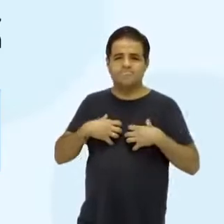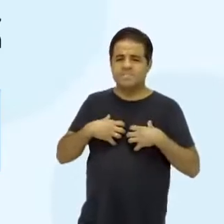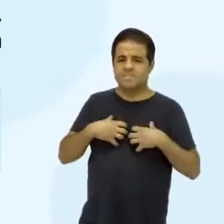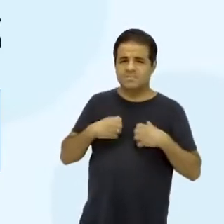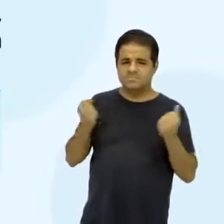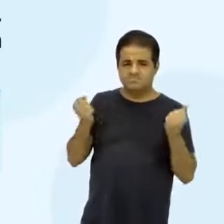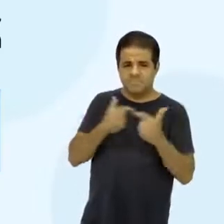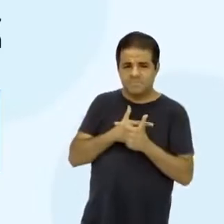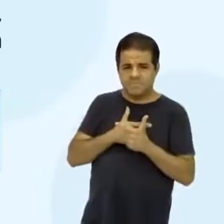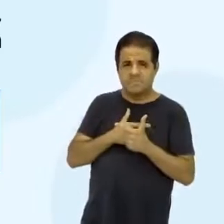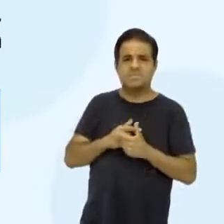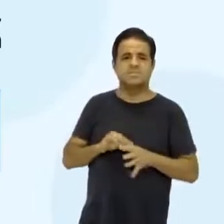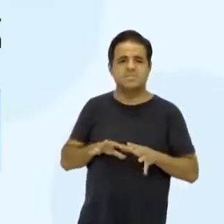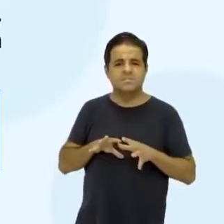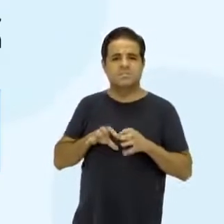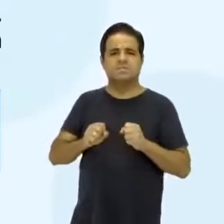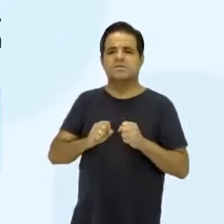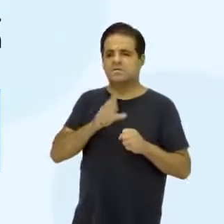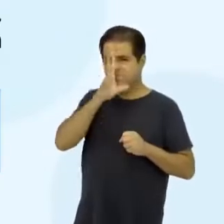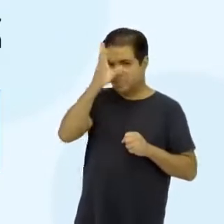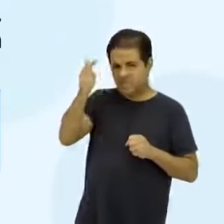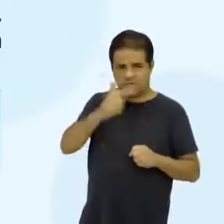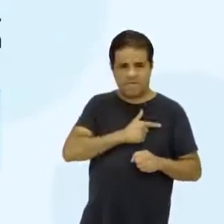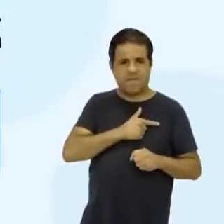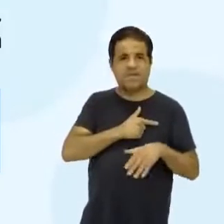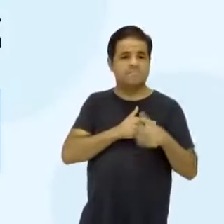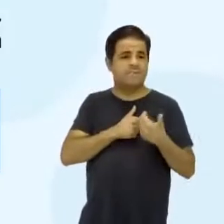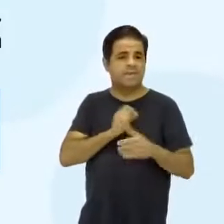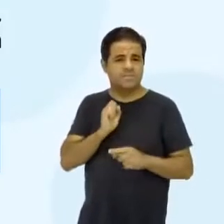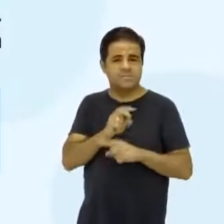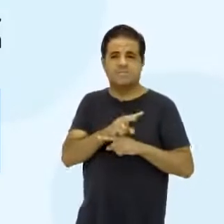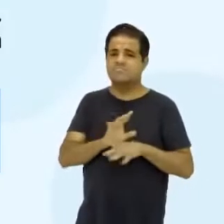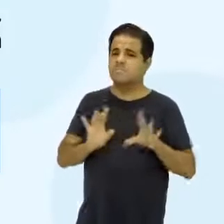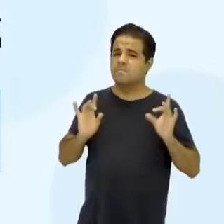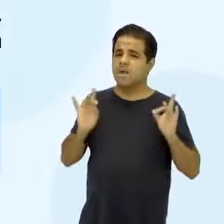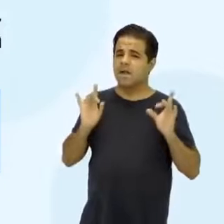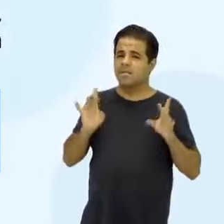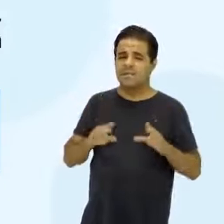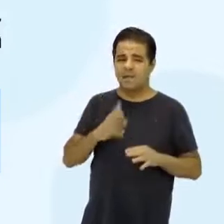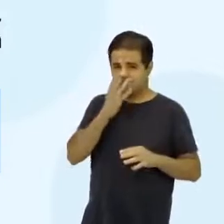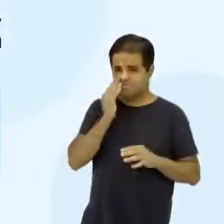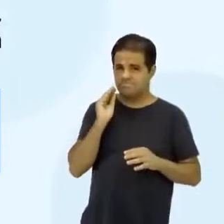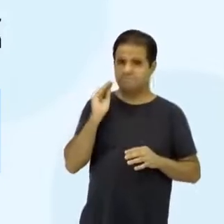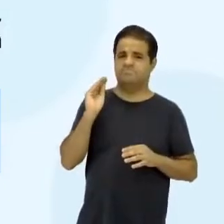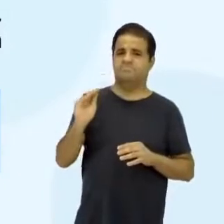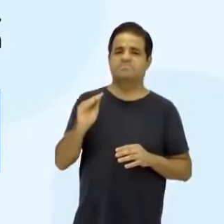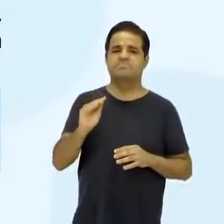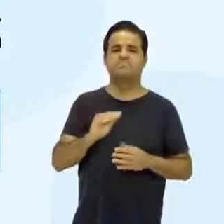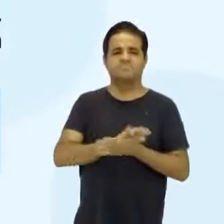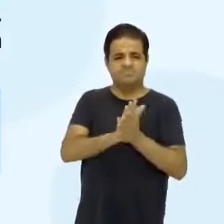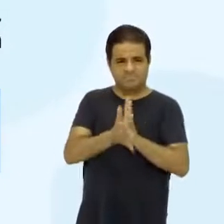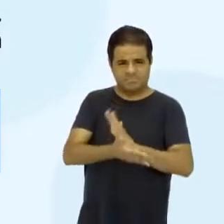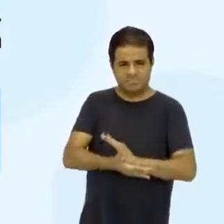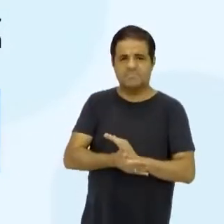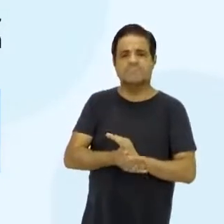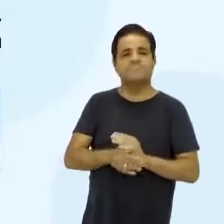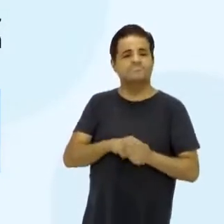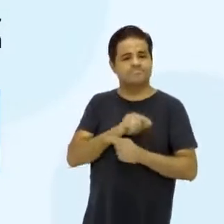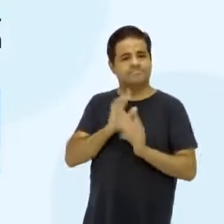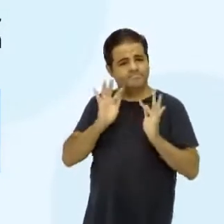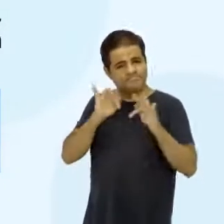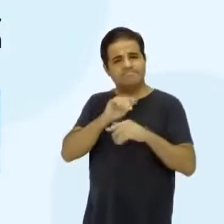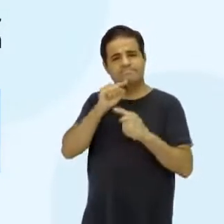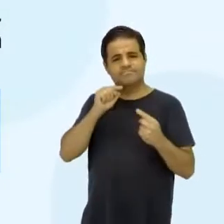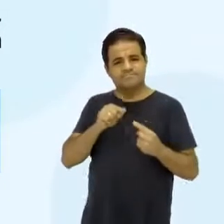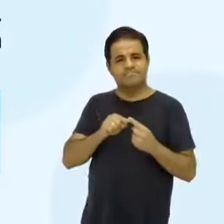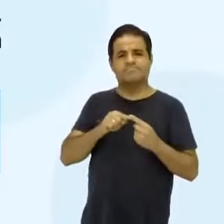sentia deboches que a tomavam como intrusa e feia, mas tornara-se especialista em desprezar o desprezo e,